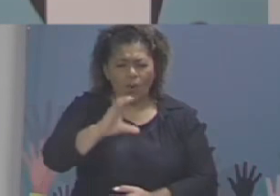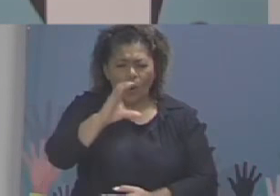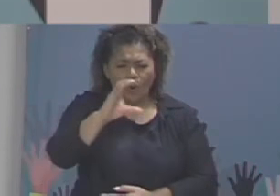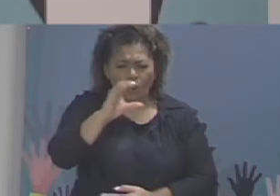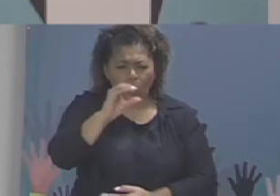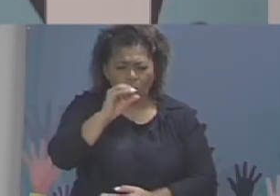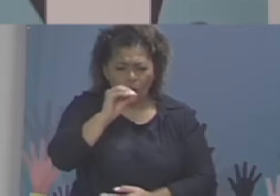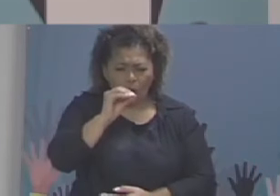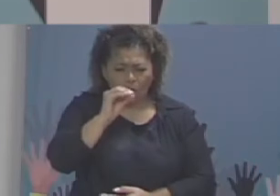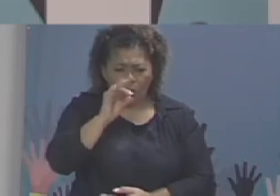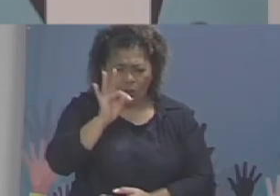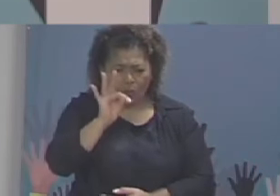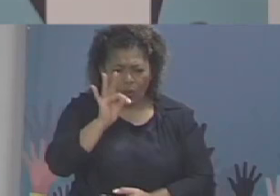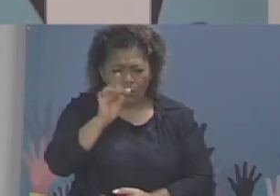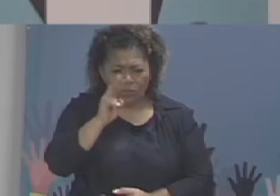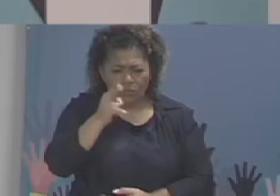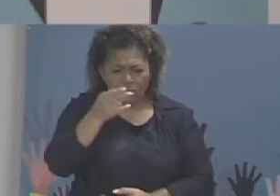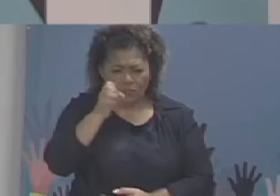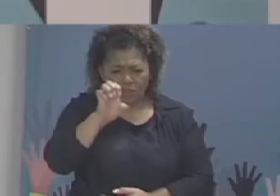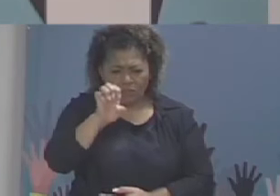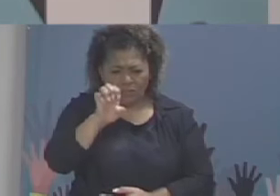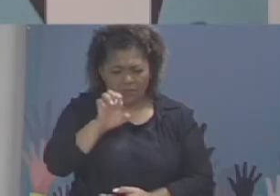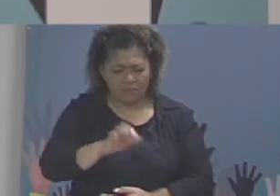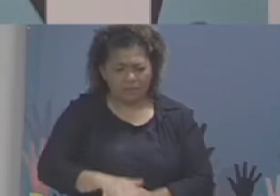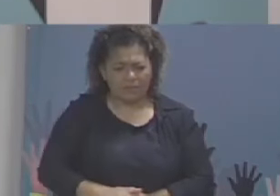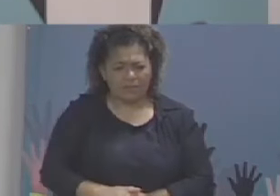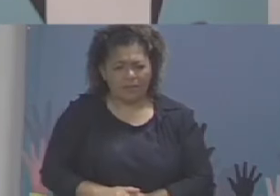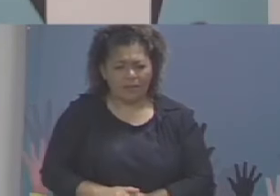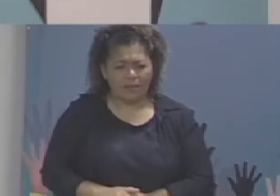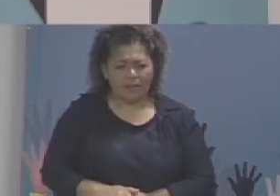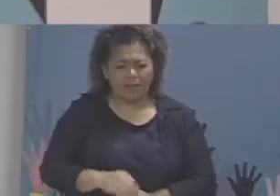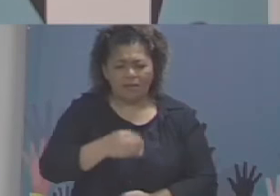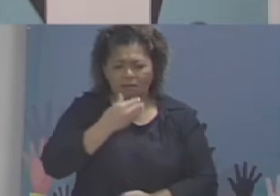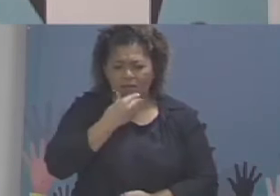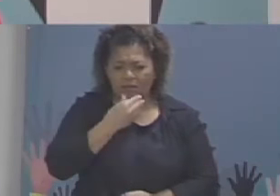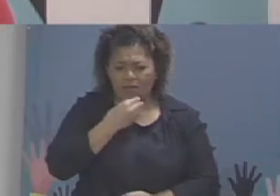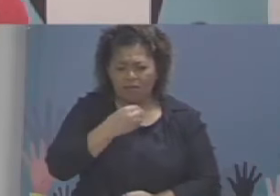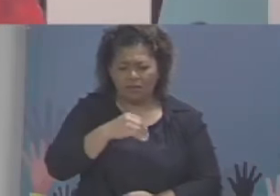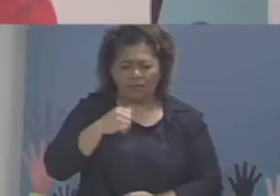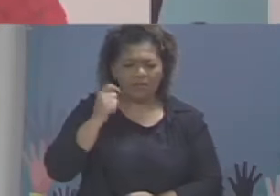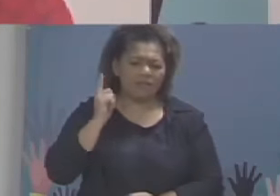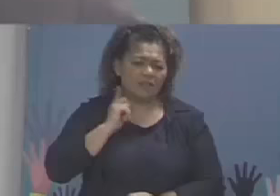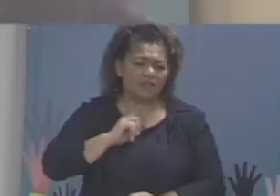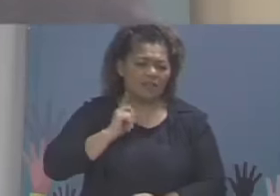Roberto Ciccoli, CRP 04, Minas Gerais, número 518.